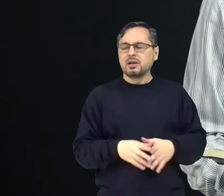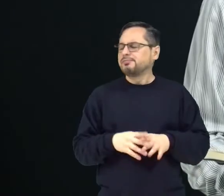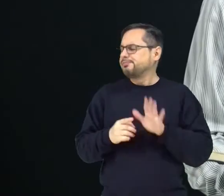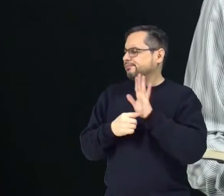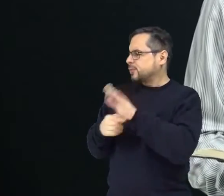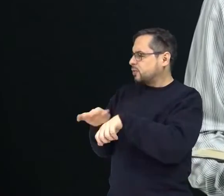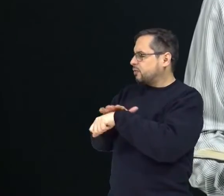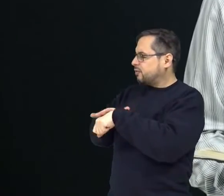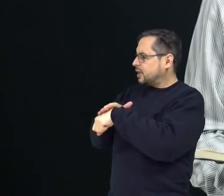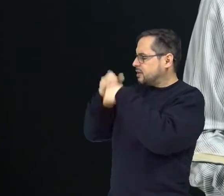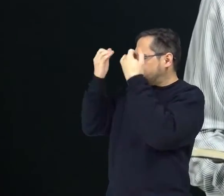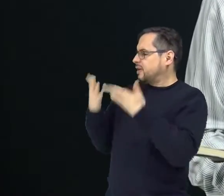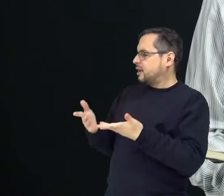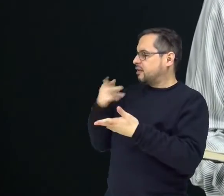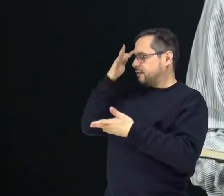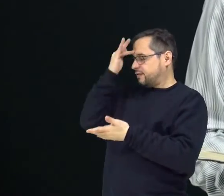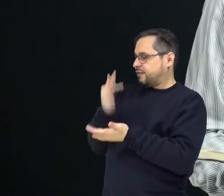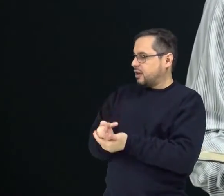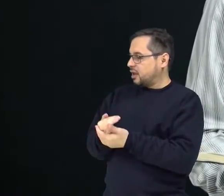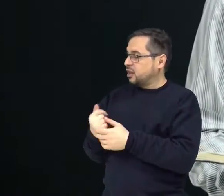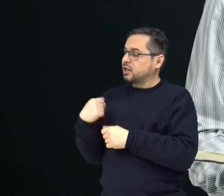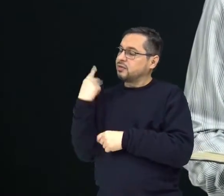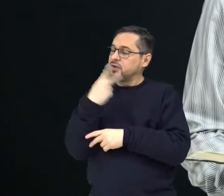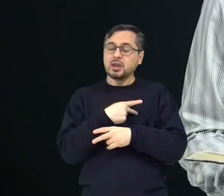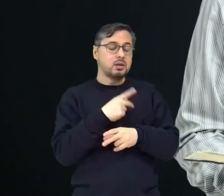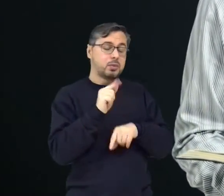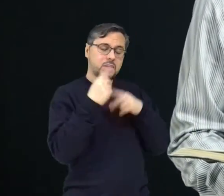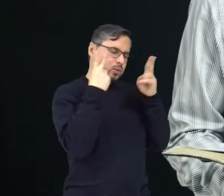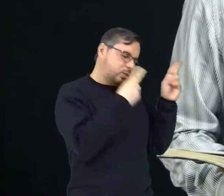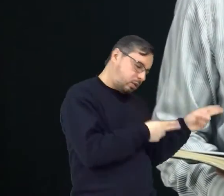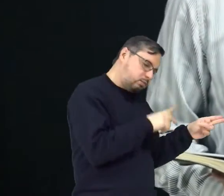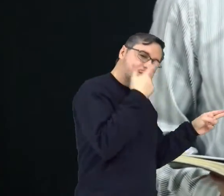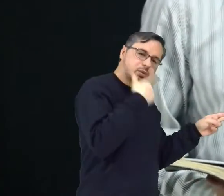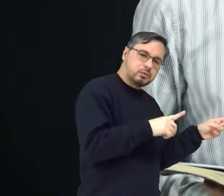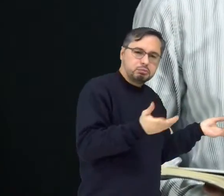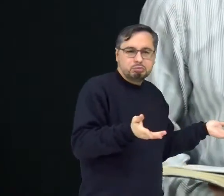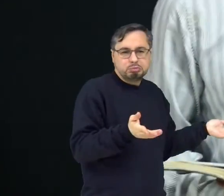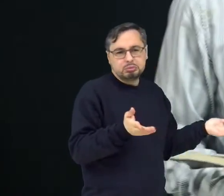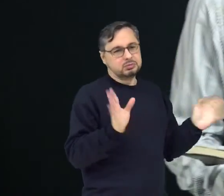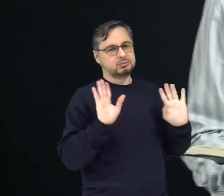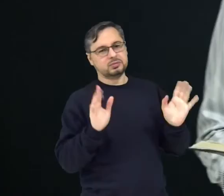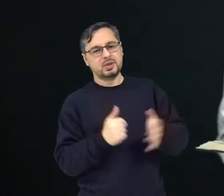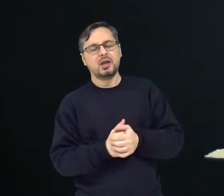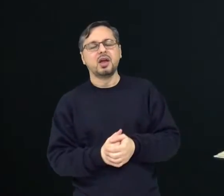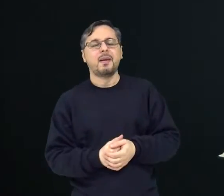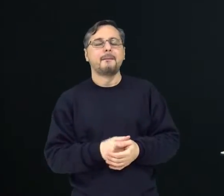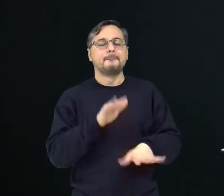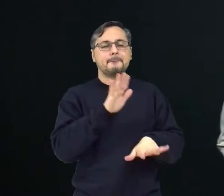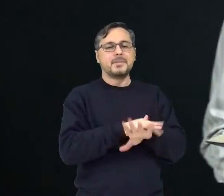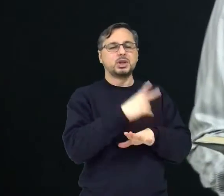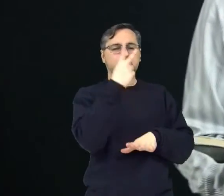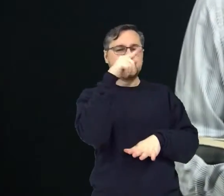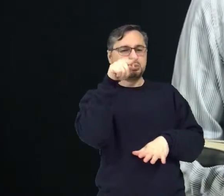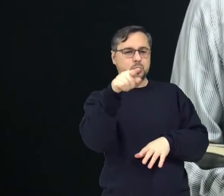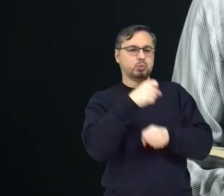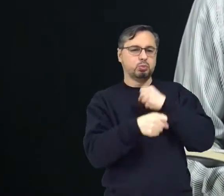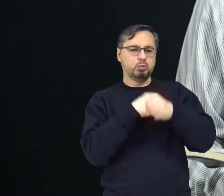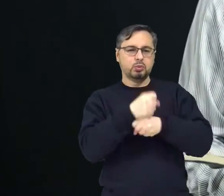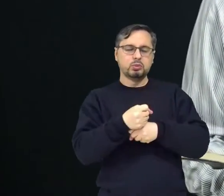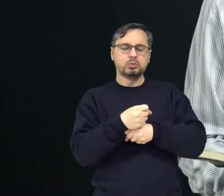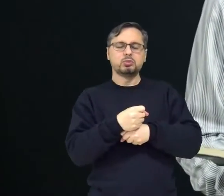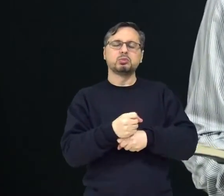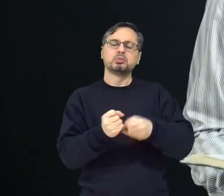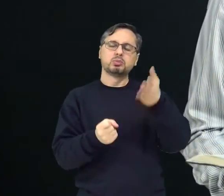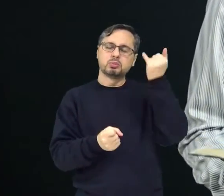provavelmente a dormir e então segue o caminho. É um texto que acontece há mais de 2000 anos atrás. E a história por si